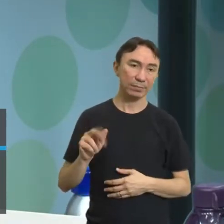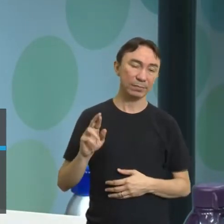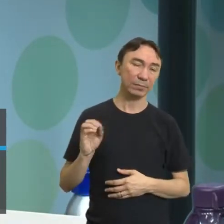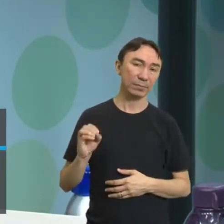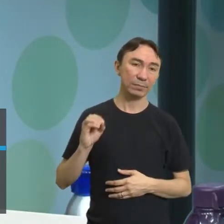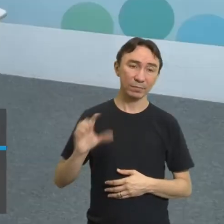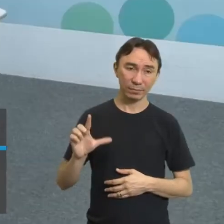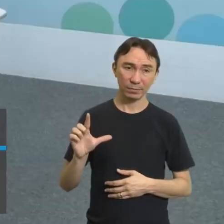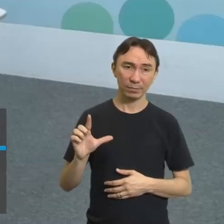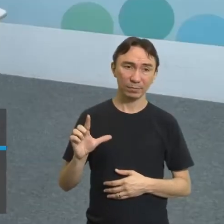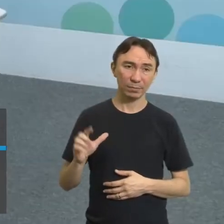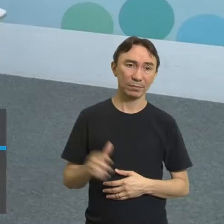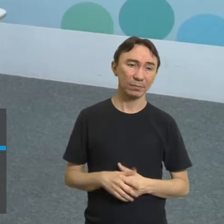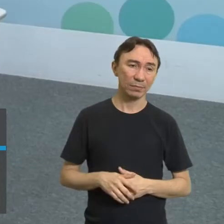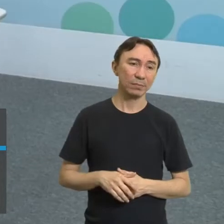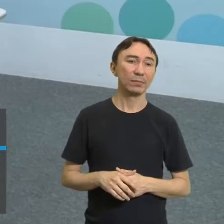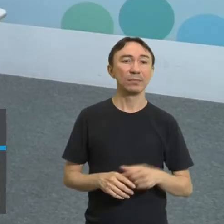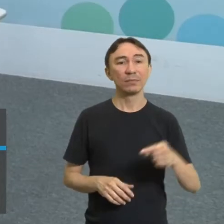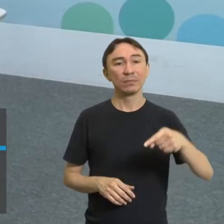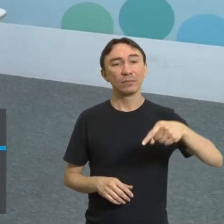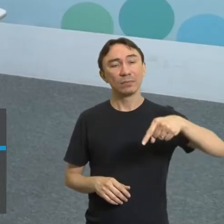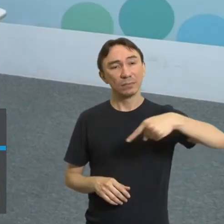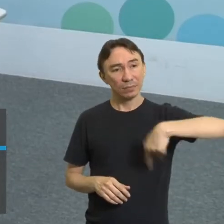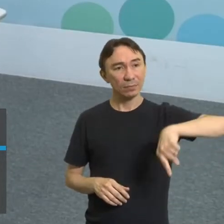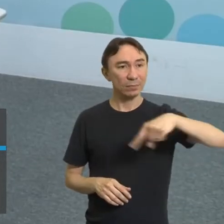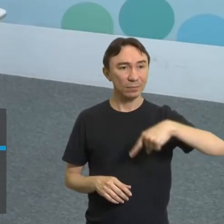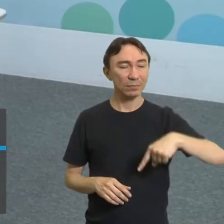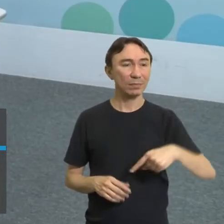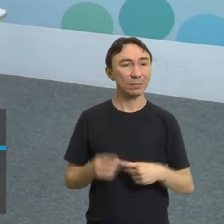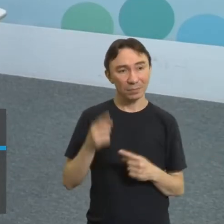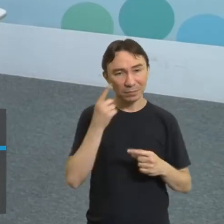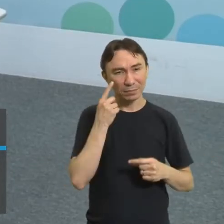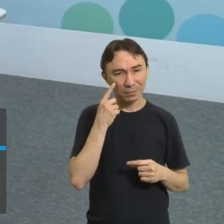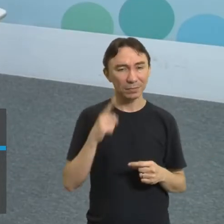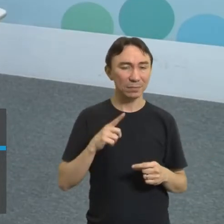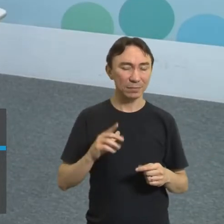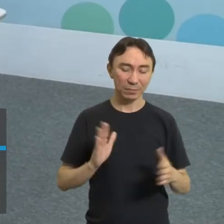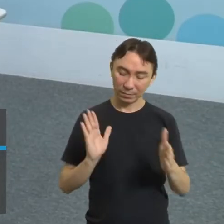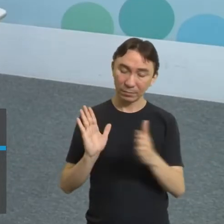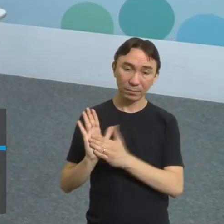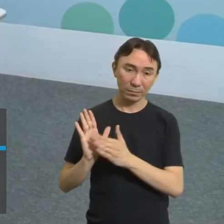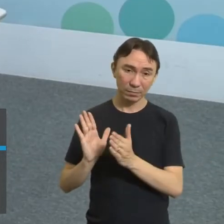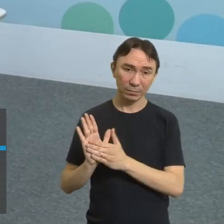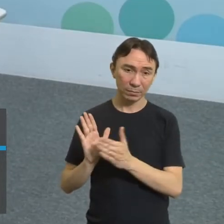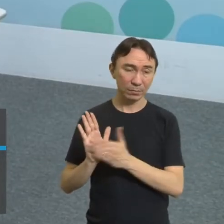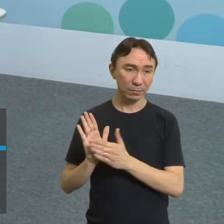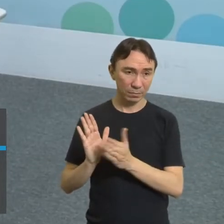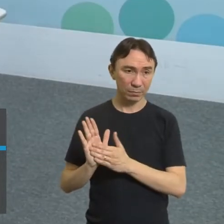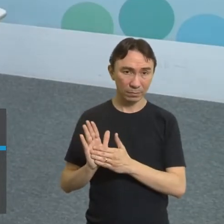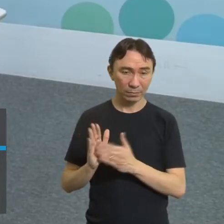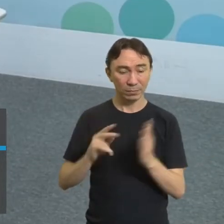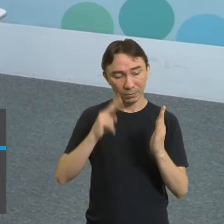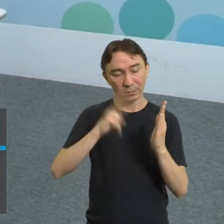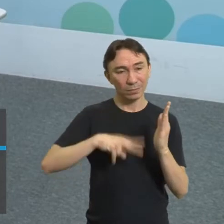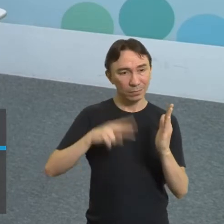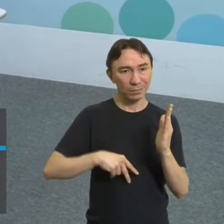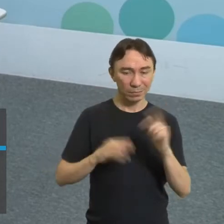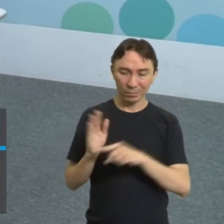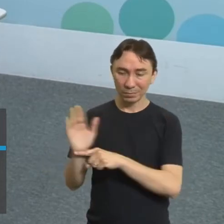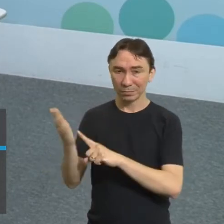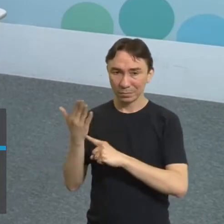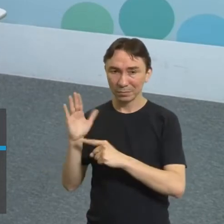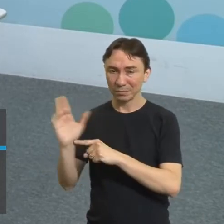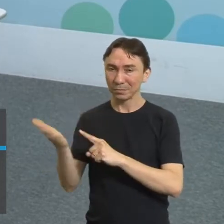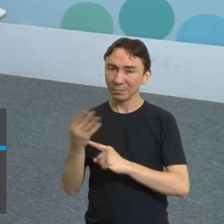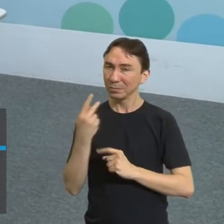Carol? Para que a gente possa encaminhar com uma proposta de leitura compartilhada para vocês realizarem nas